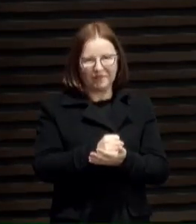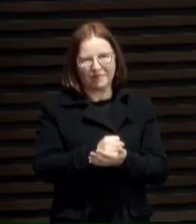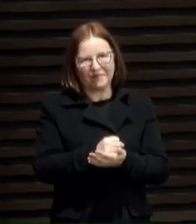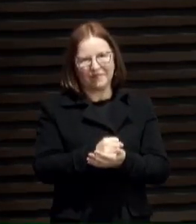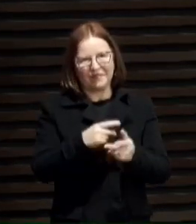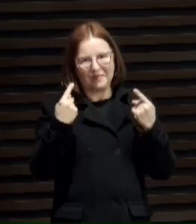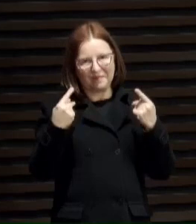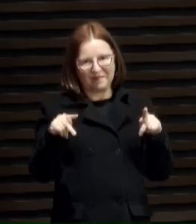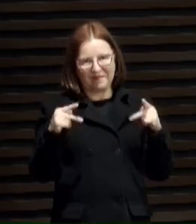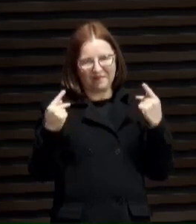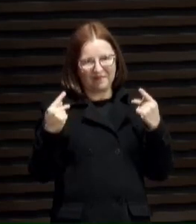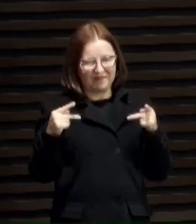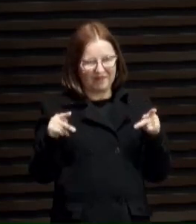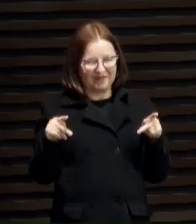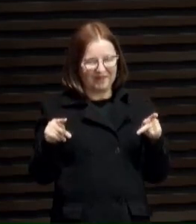irmãos